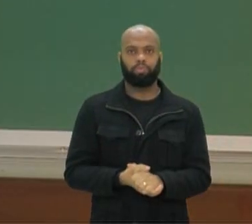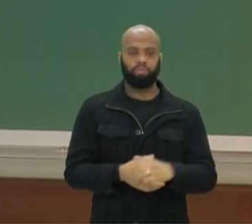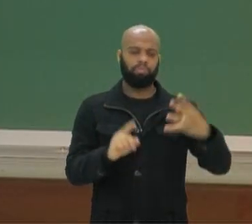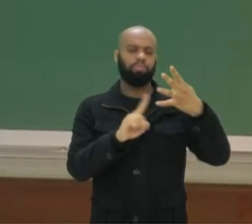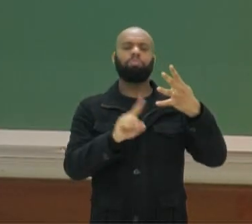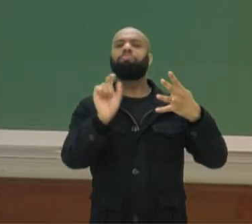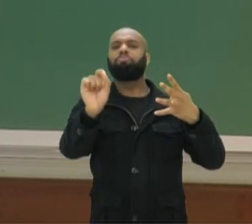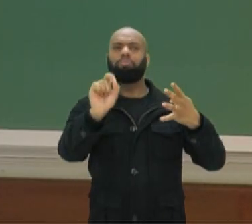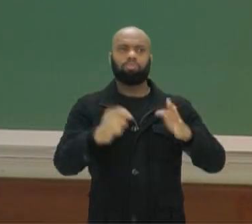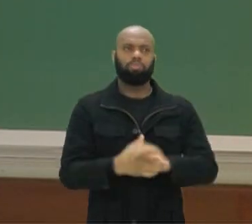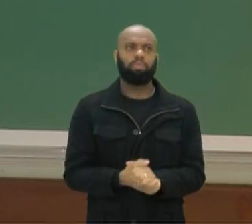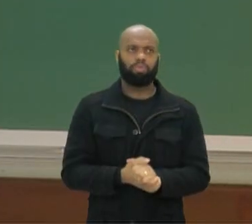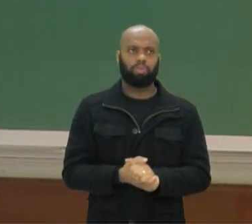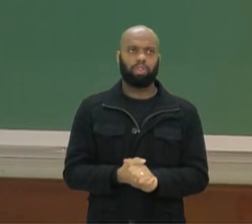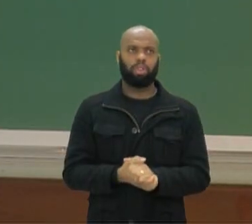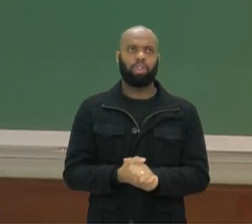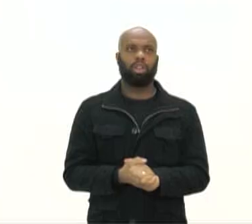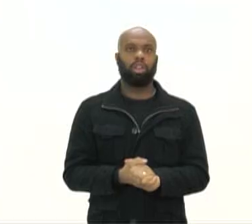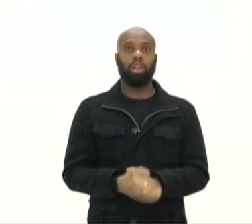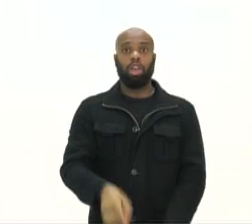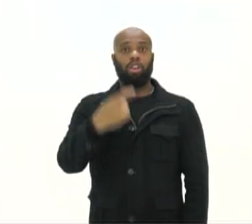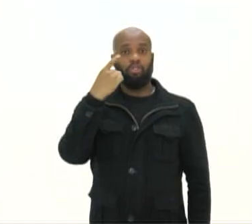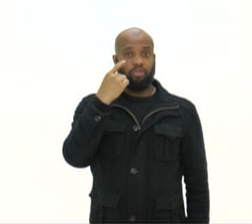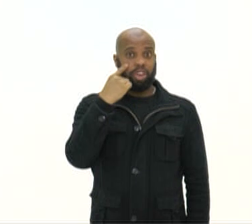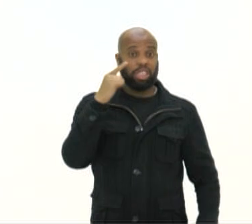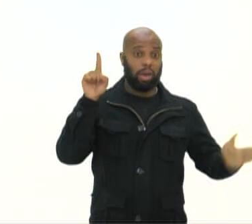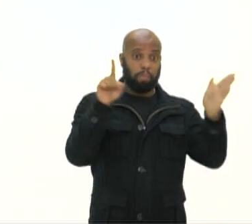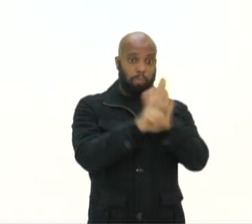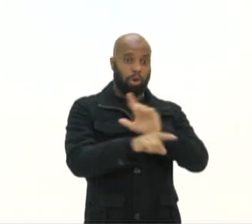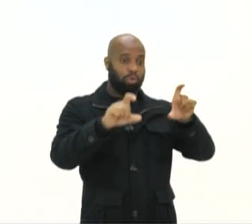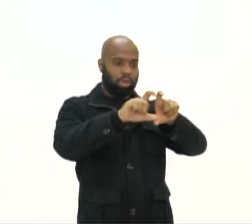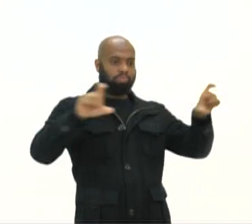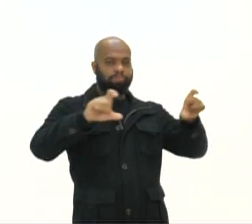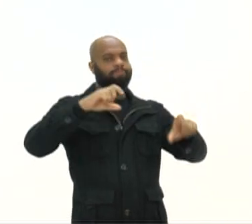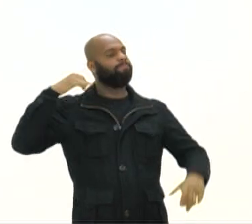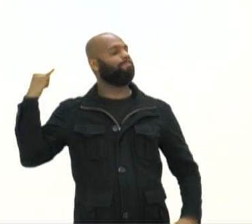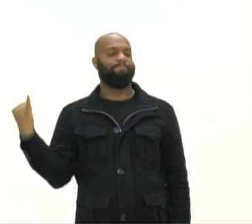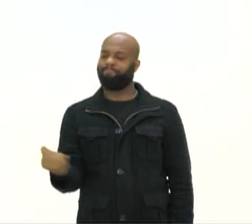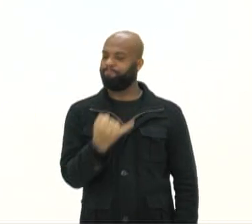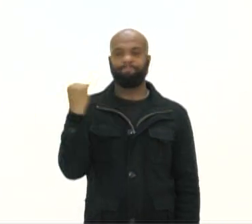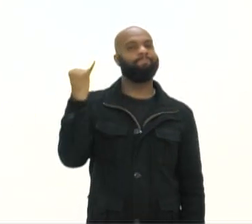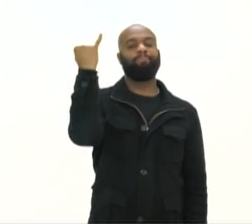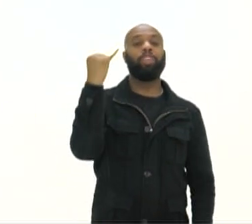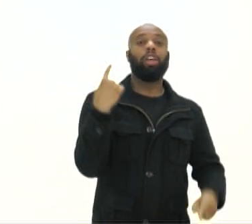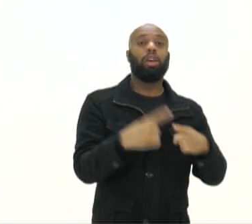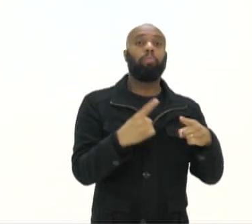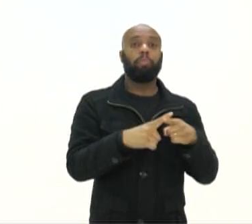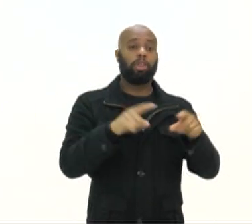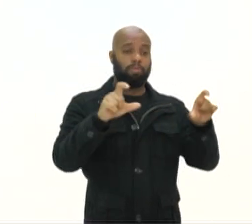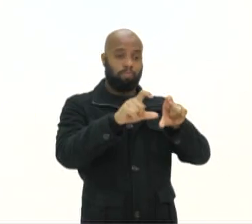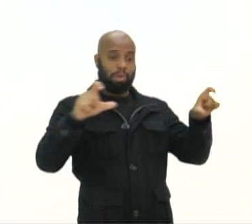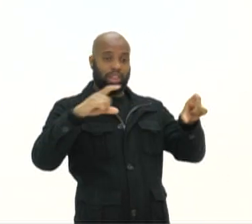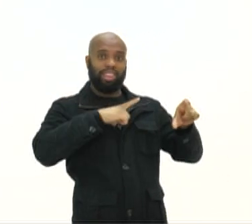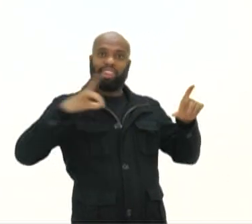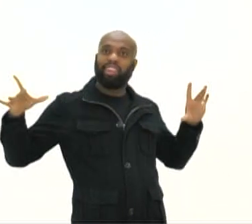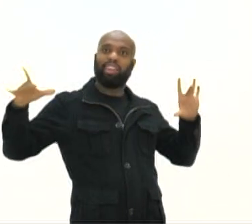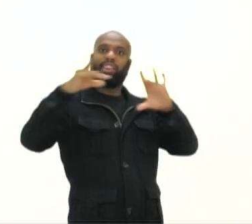quarto passo, né? Enunciado é fundamental. Por fim, o enunciado deverá ser relacionado à